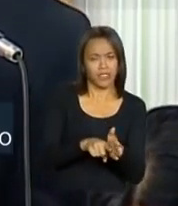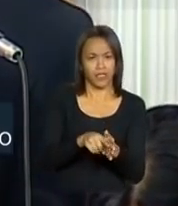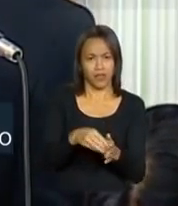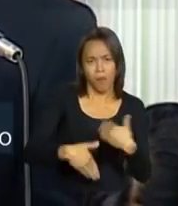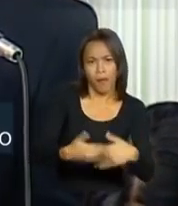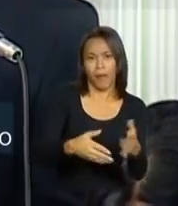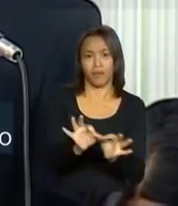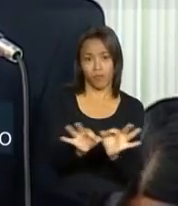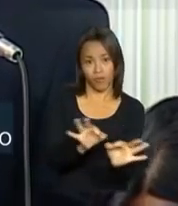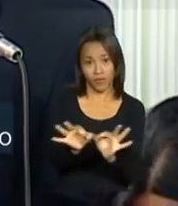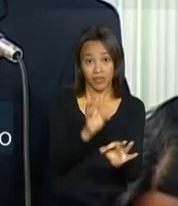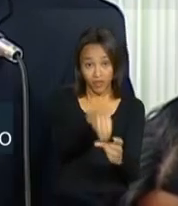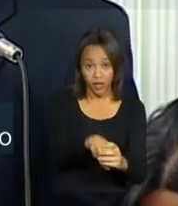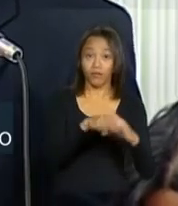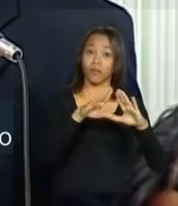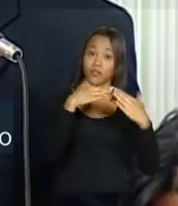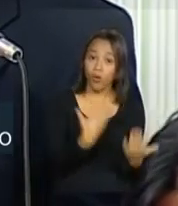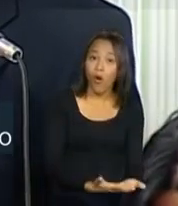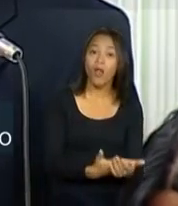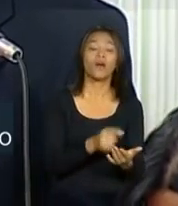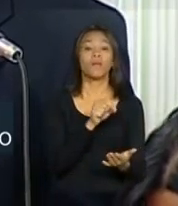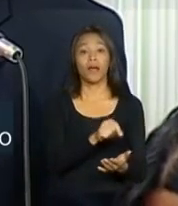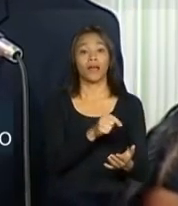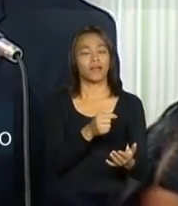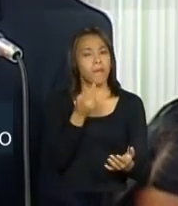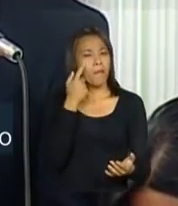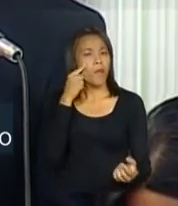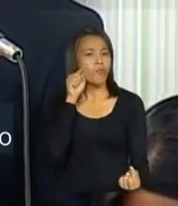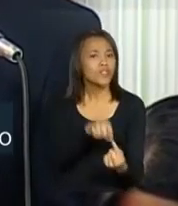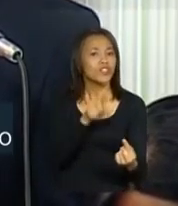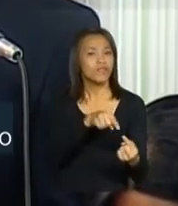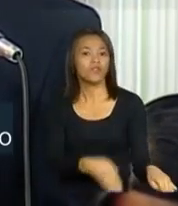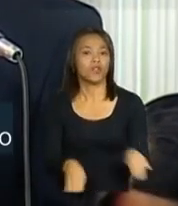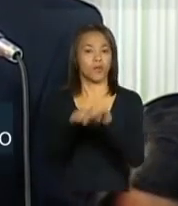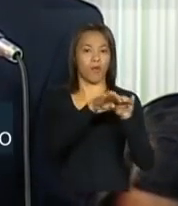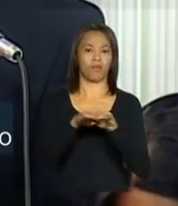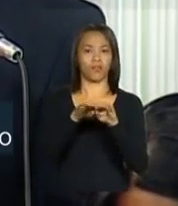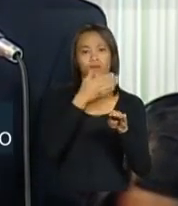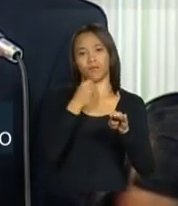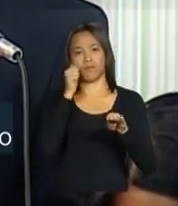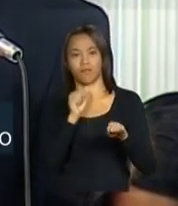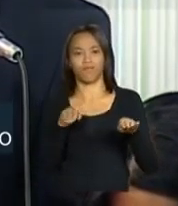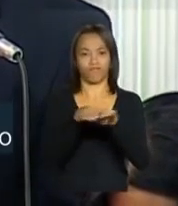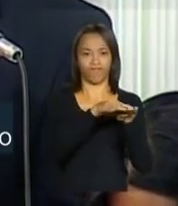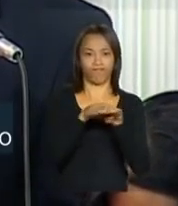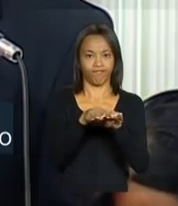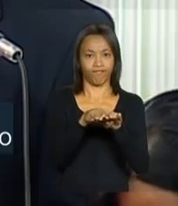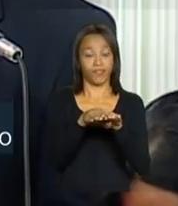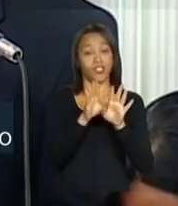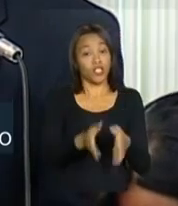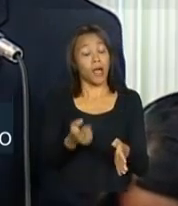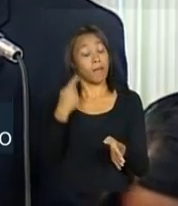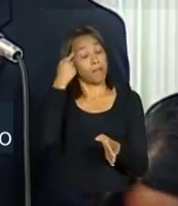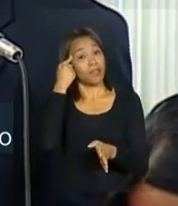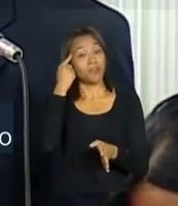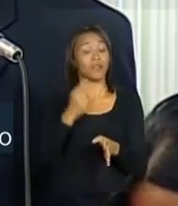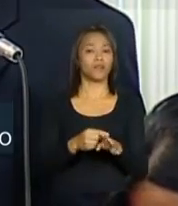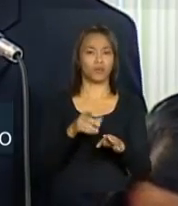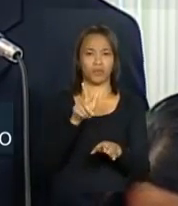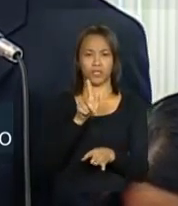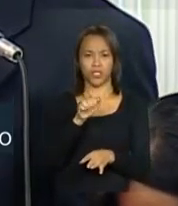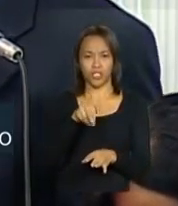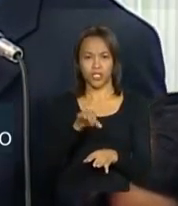pedagógicas na comunidade escolar para a promoção da igualdade de gênero. Já o encontro Pensando Gênero e Ciências é